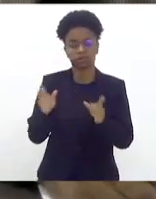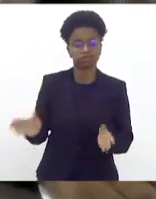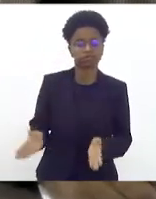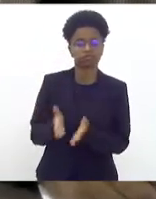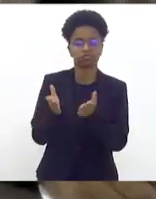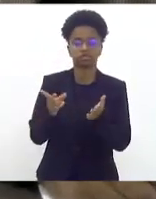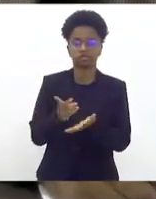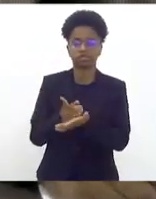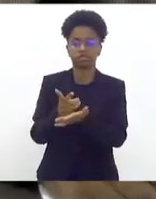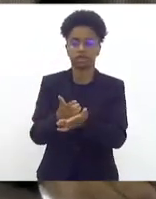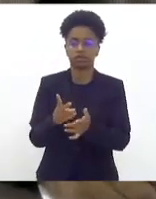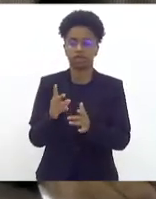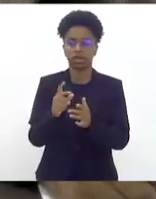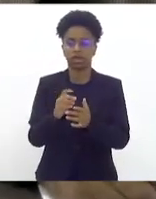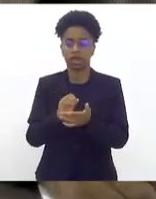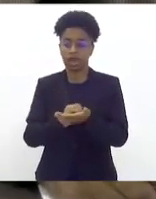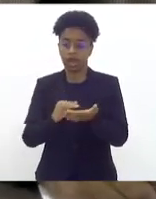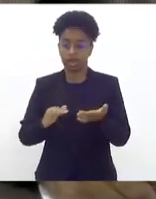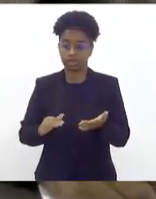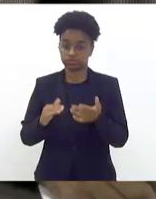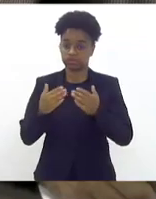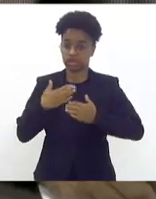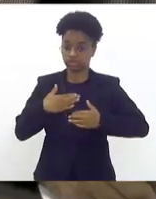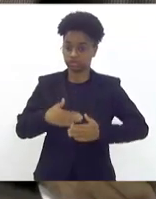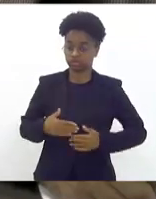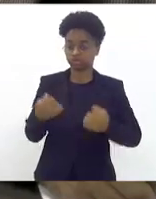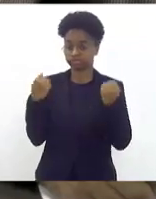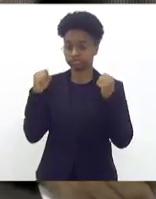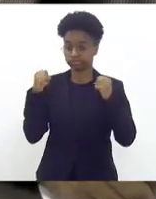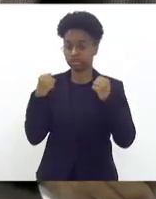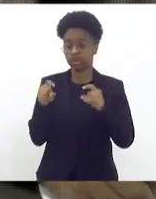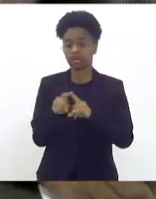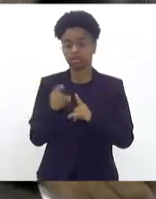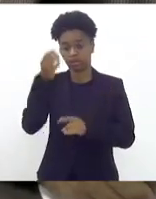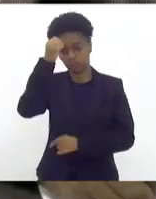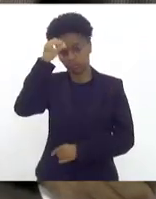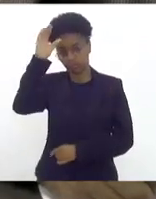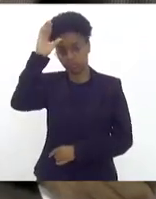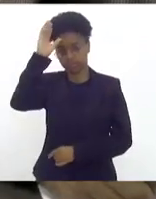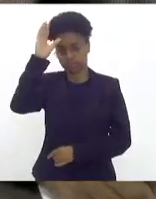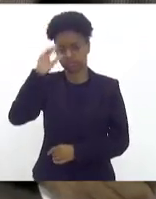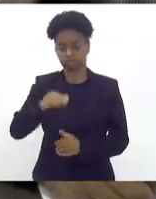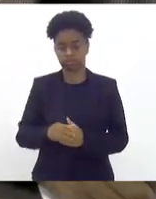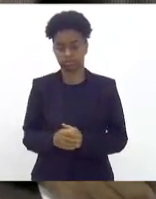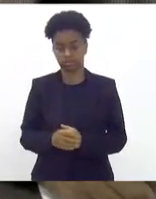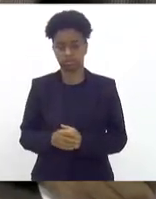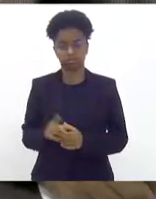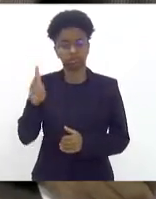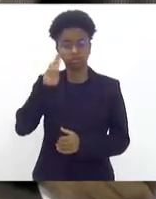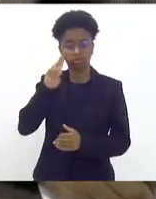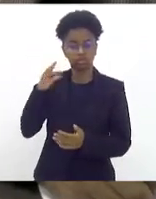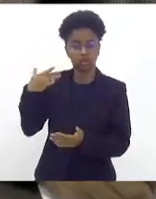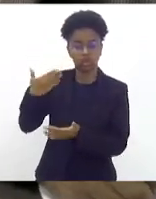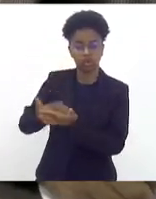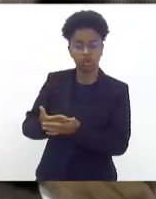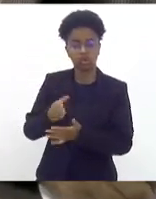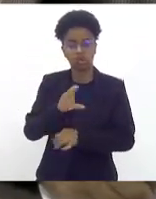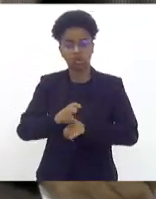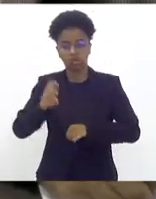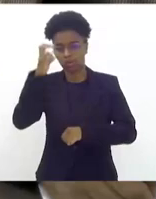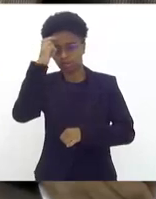sempre à atividade física, que é tão importante, e também ao conhecimento histórico, cultural,